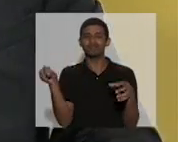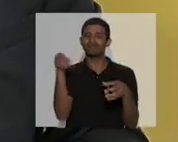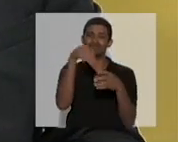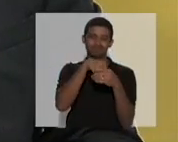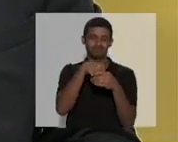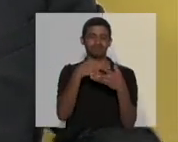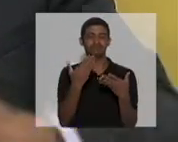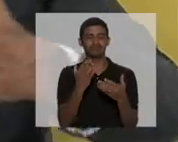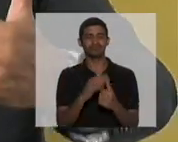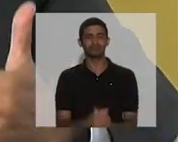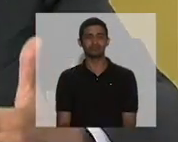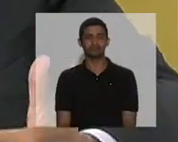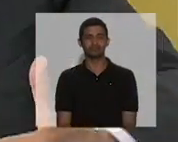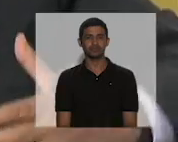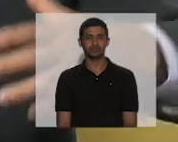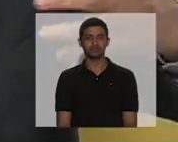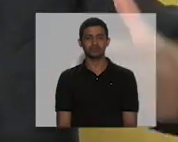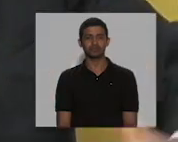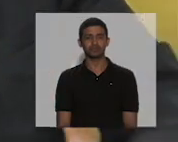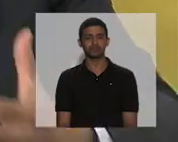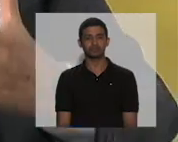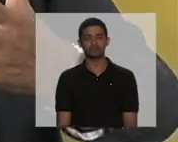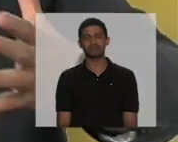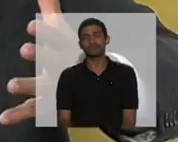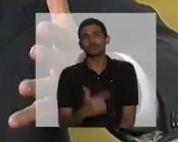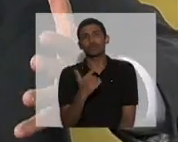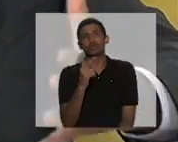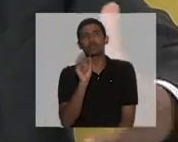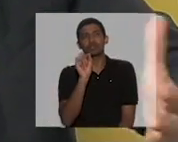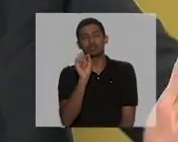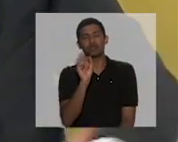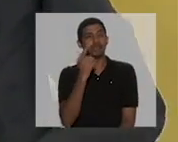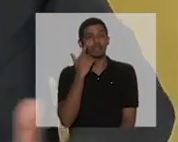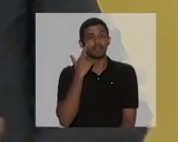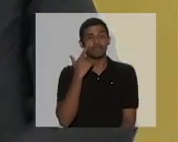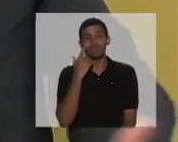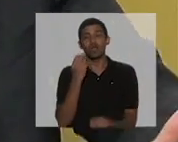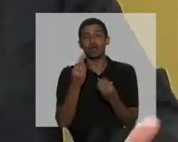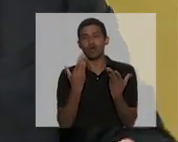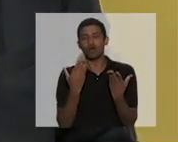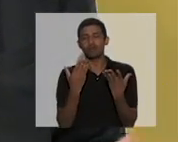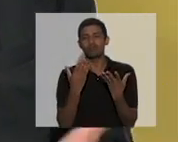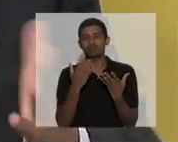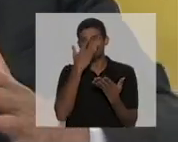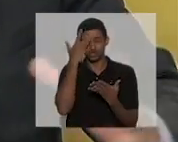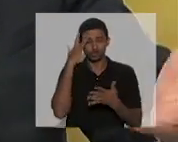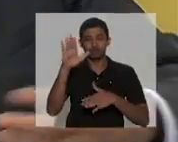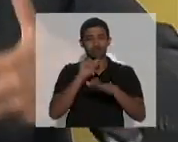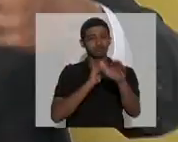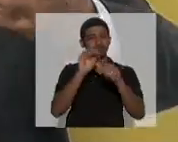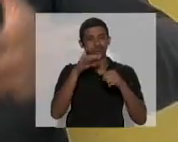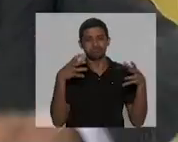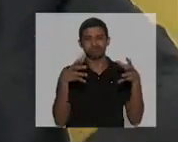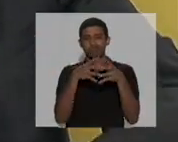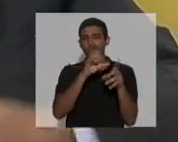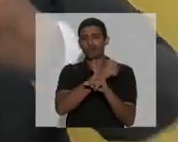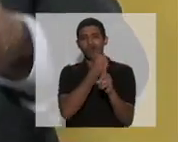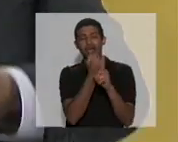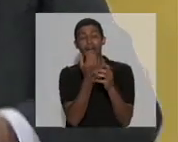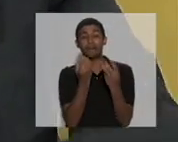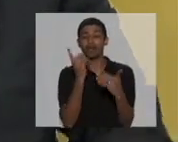inclusão e não alguma coisa em que a prática seja socializada e os talentos